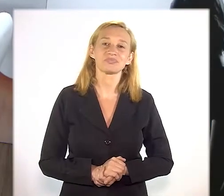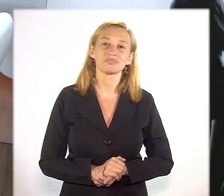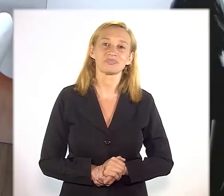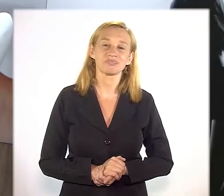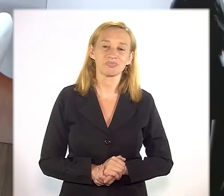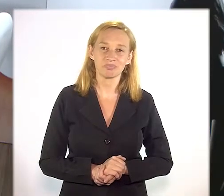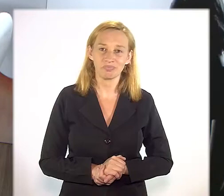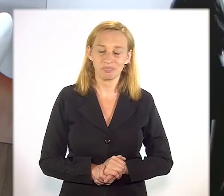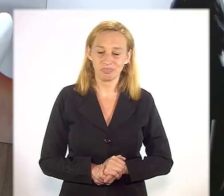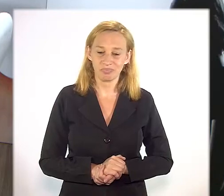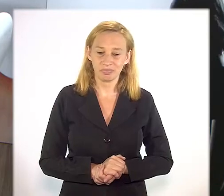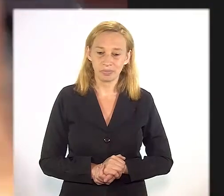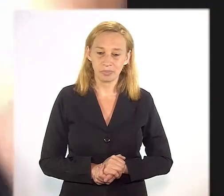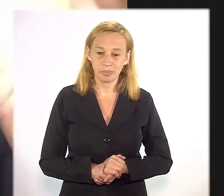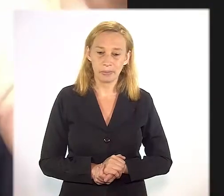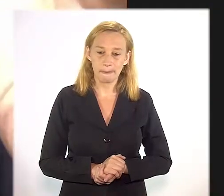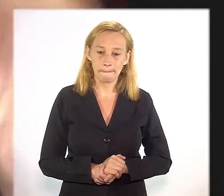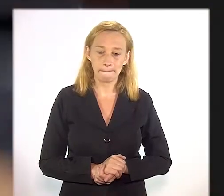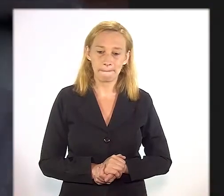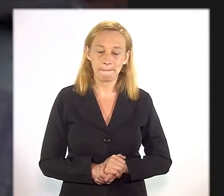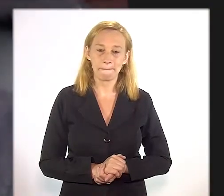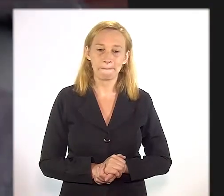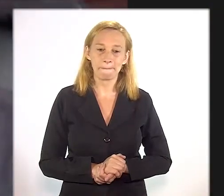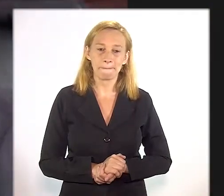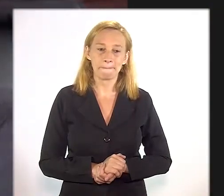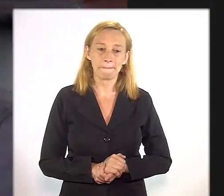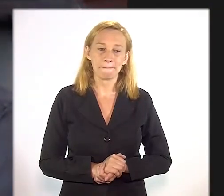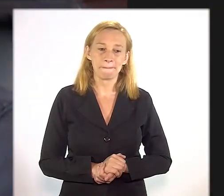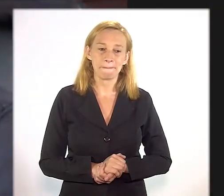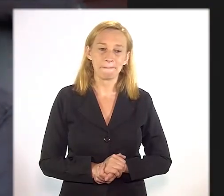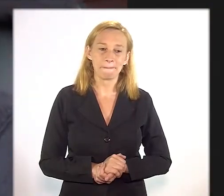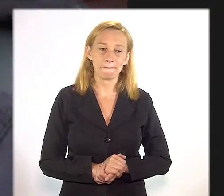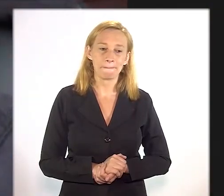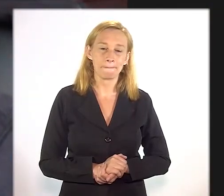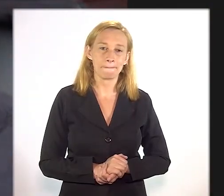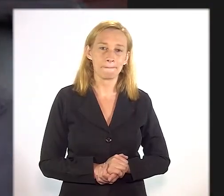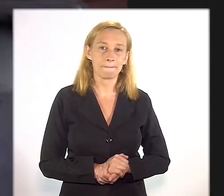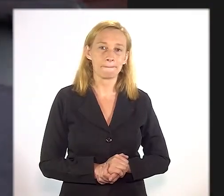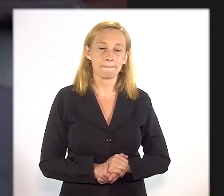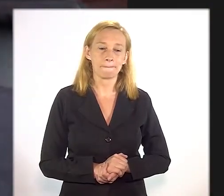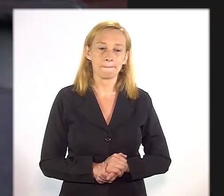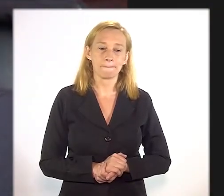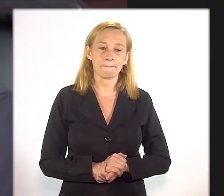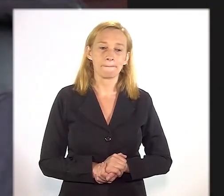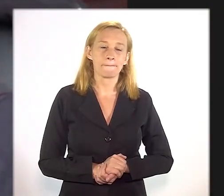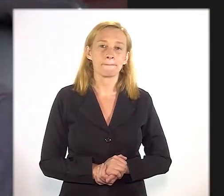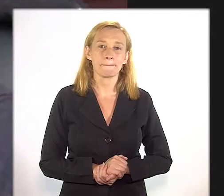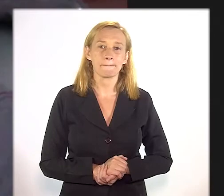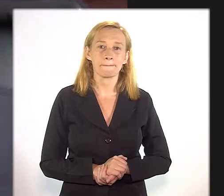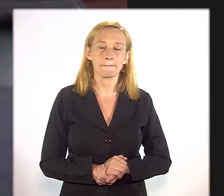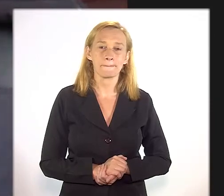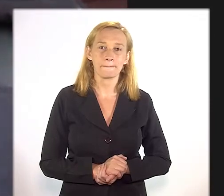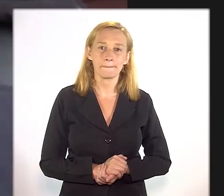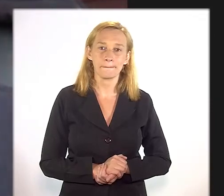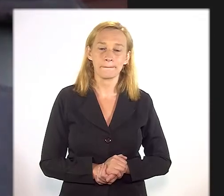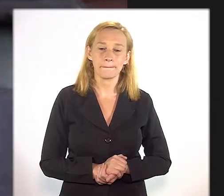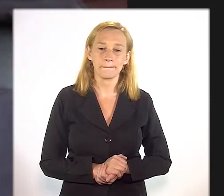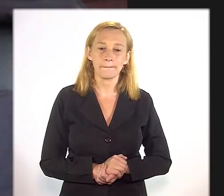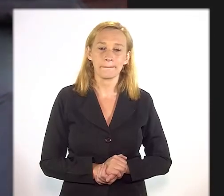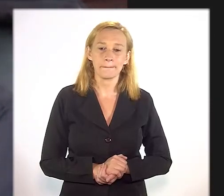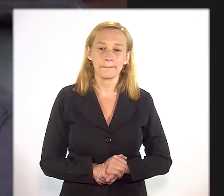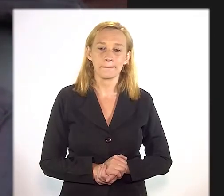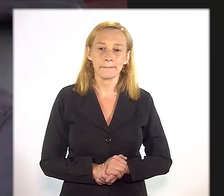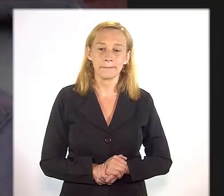meu e-mail, fraternalmente, J. Pacheco. Começa por J pequenino, ok? Tudo pequenino.